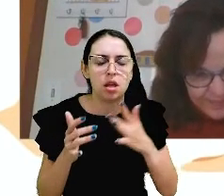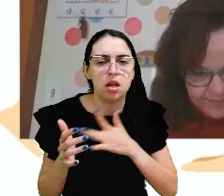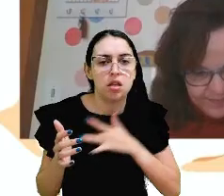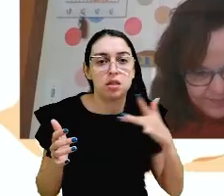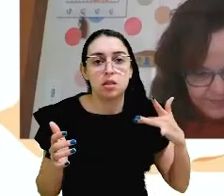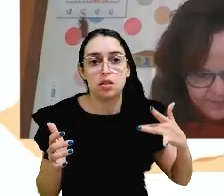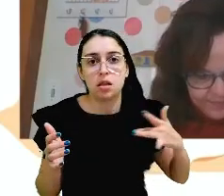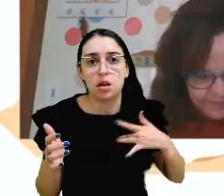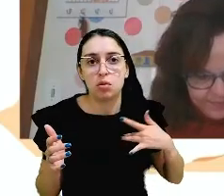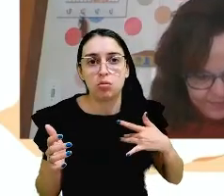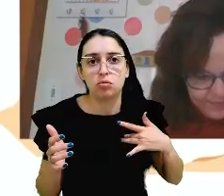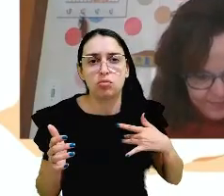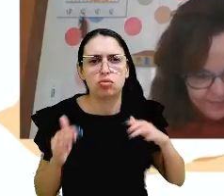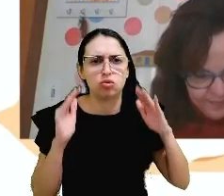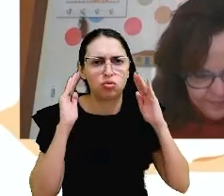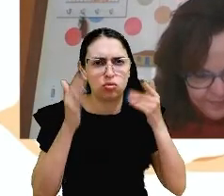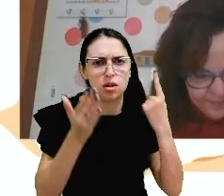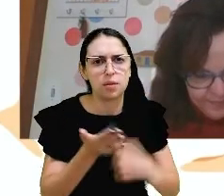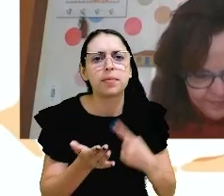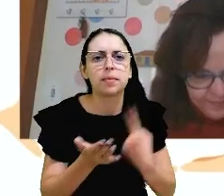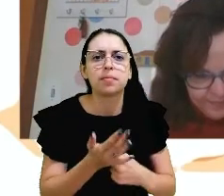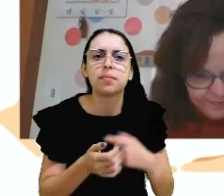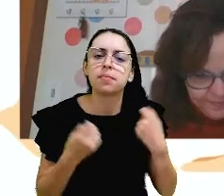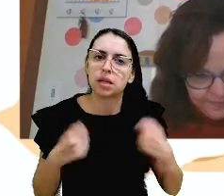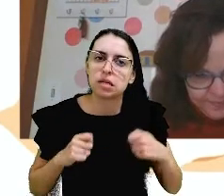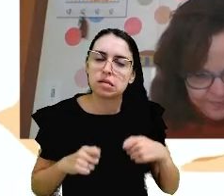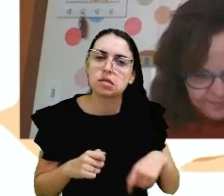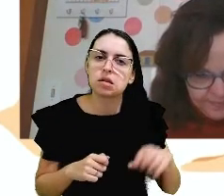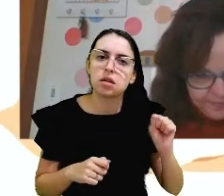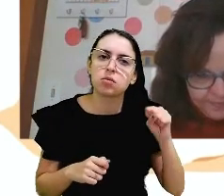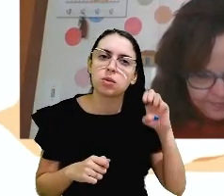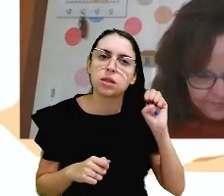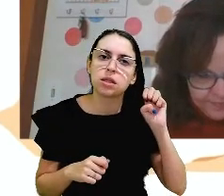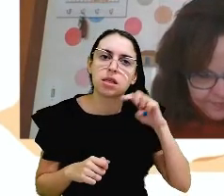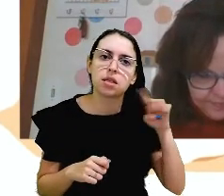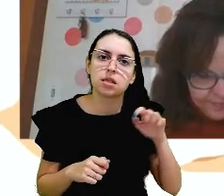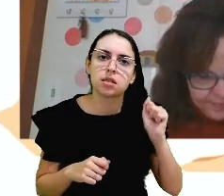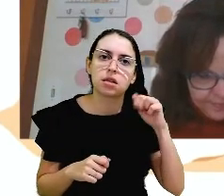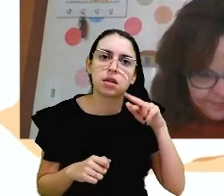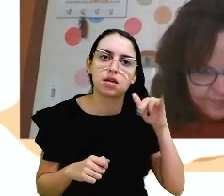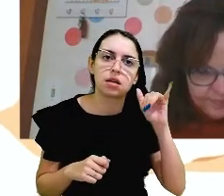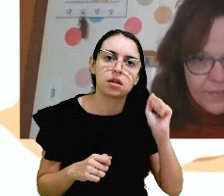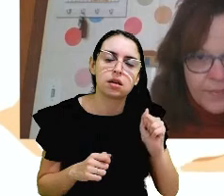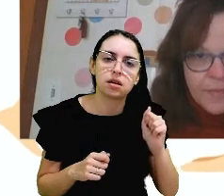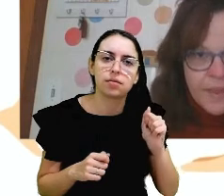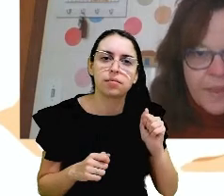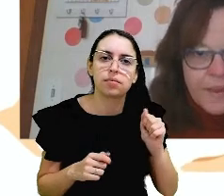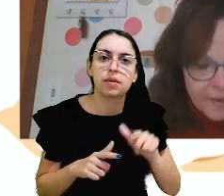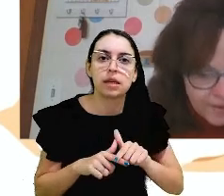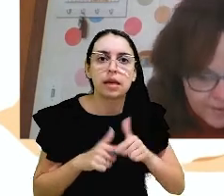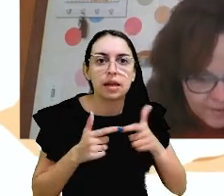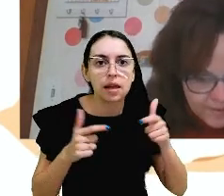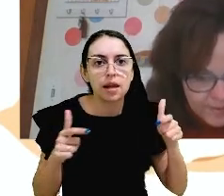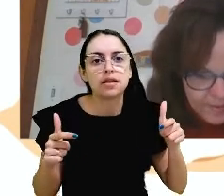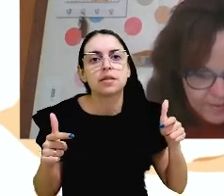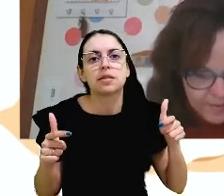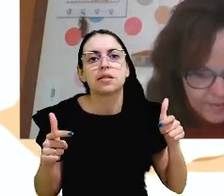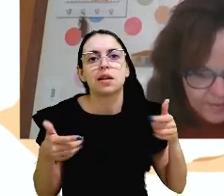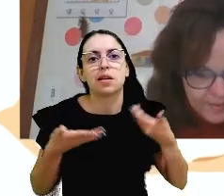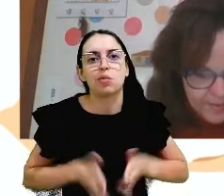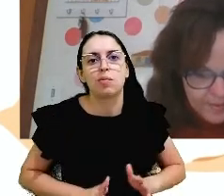que as obrigassem a precisar de uma cesariana. Então, a gente poderia ter uma taxa de parto normal muito mais alta